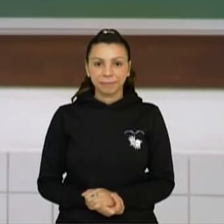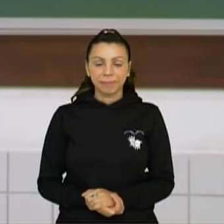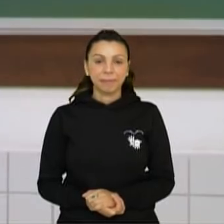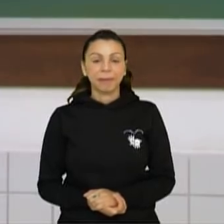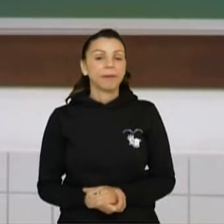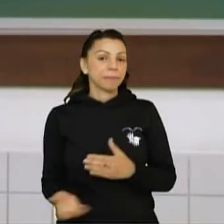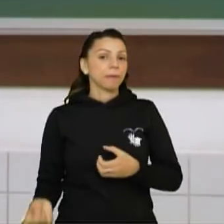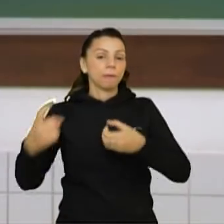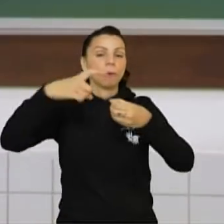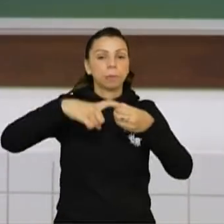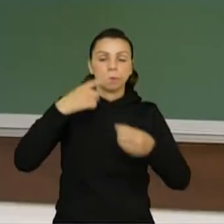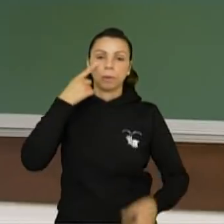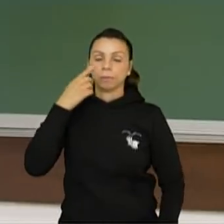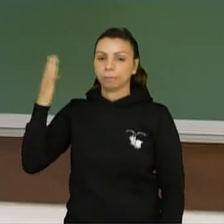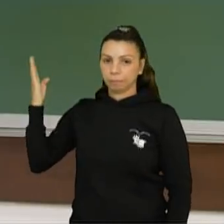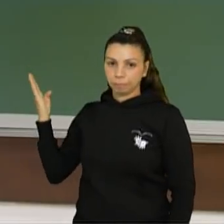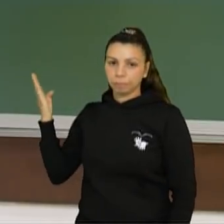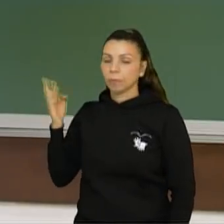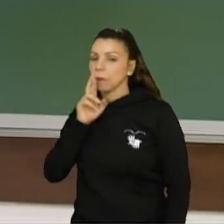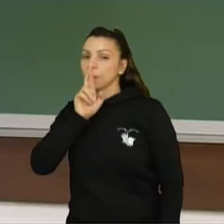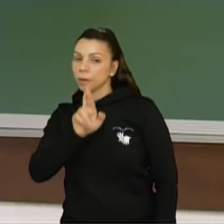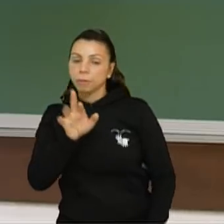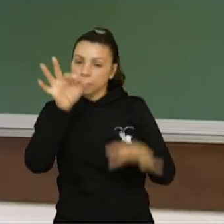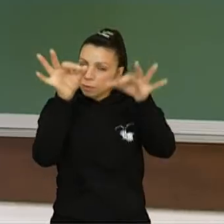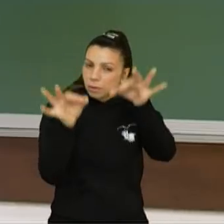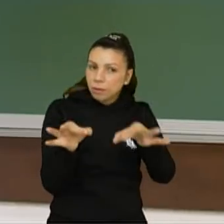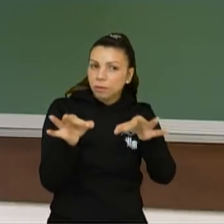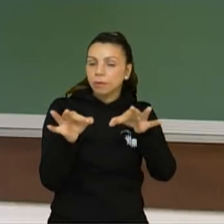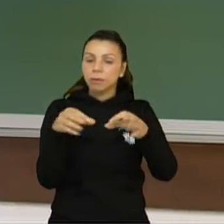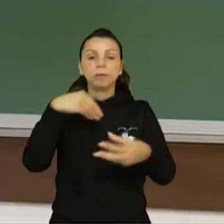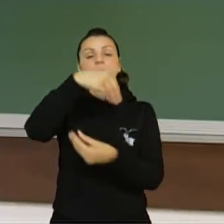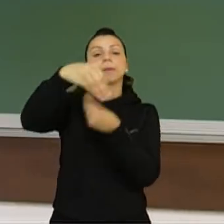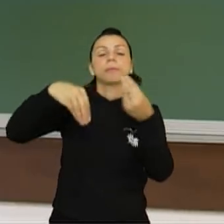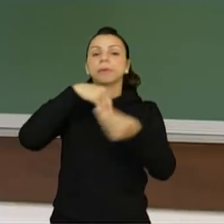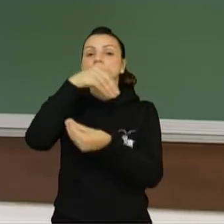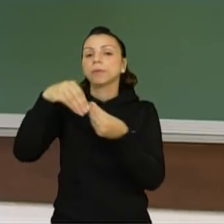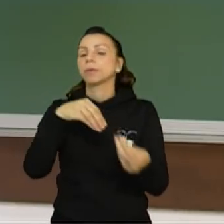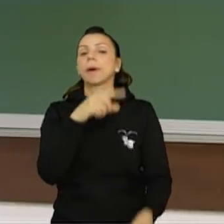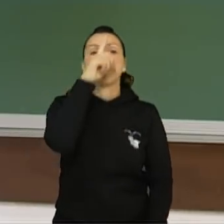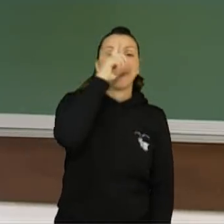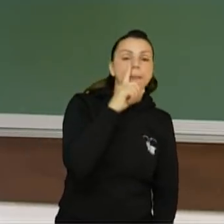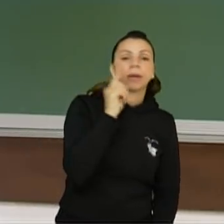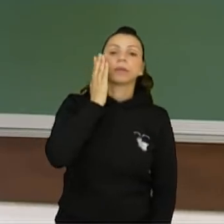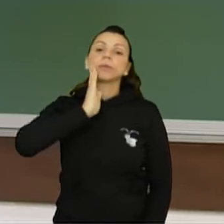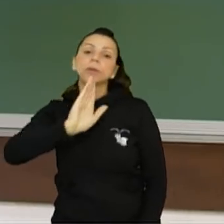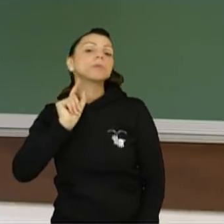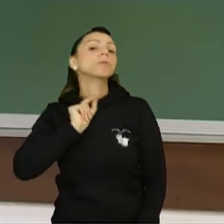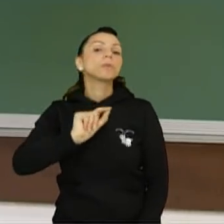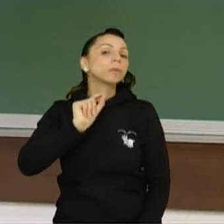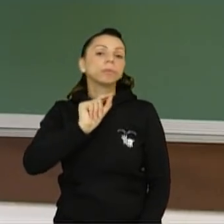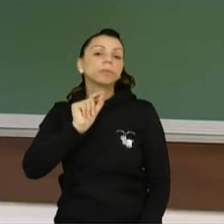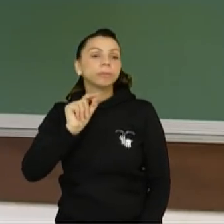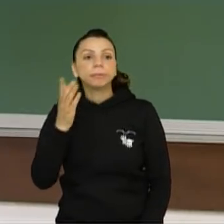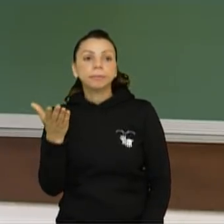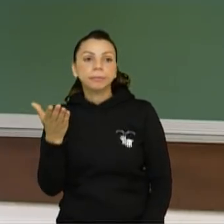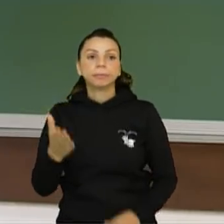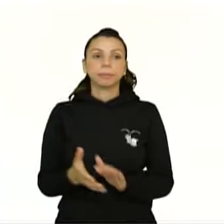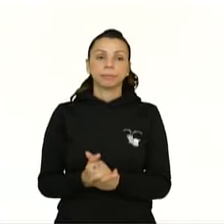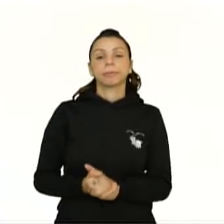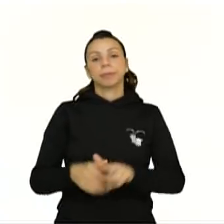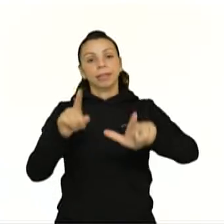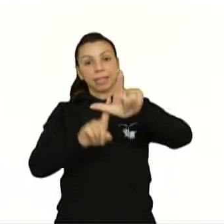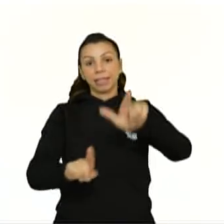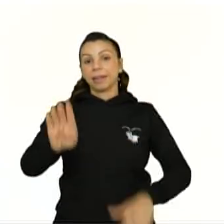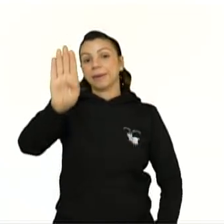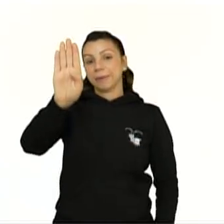Opa, vamos lá então na tela aqui, vamos ver a resposta da nossa... Se misturarmos o amarelo com o azul, o resultado será